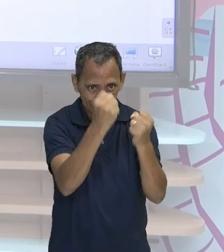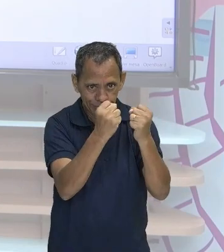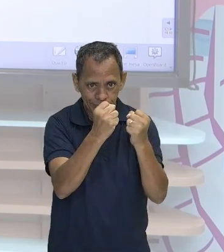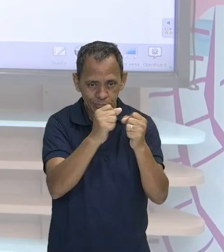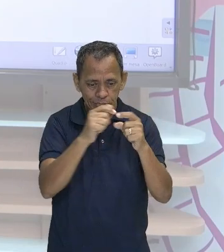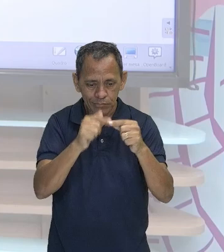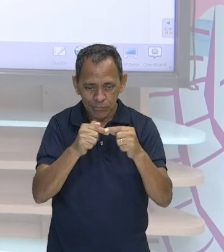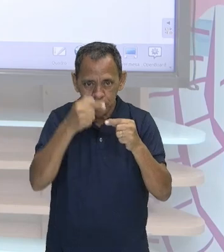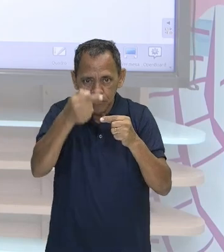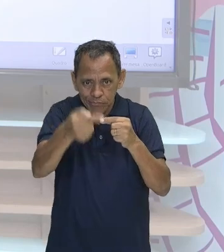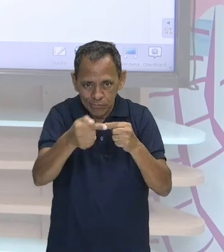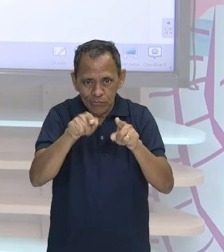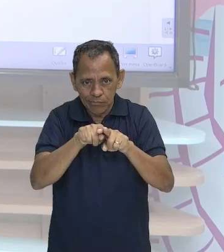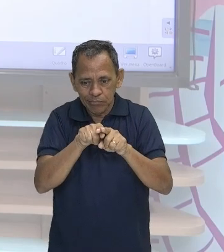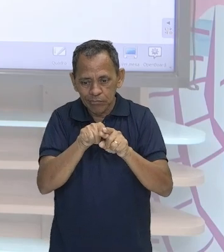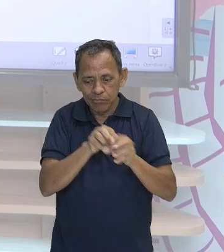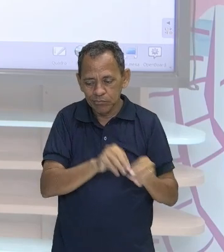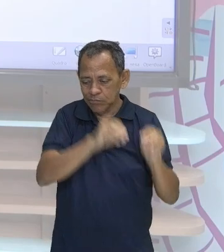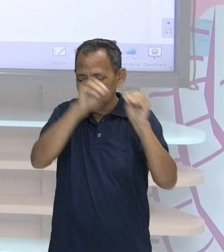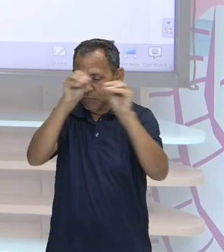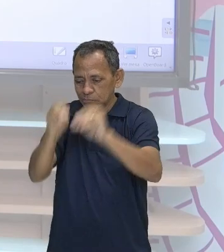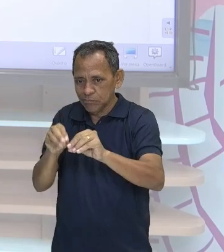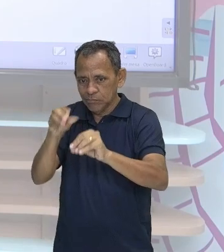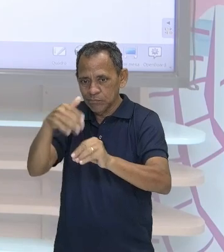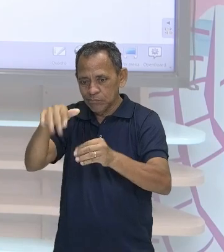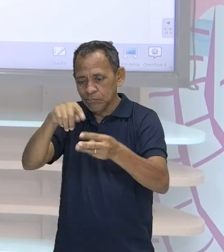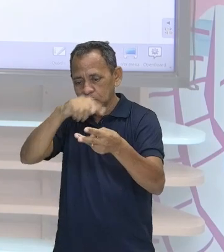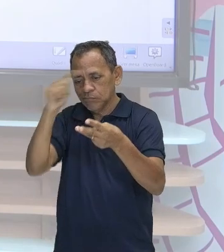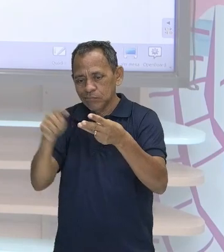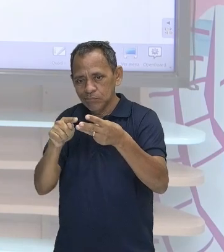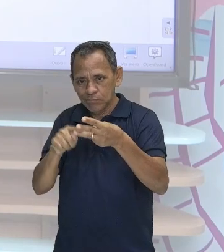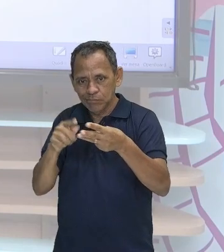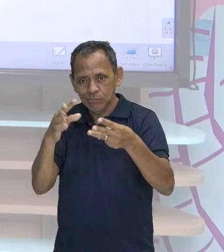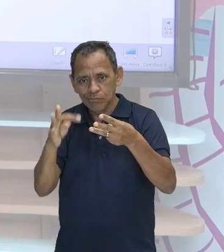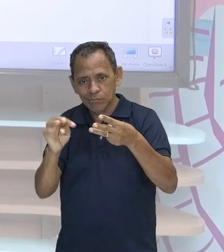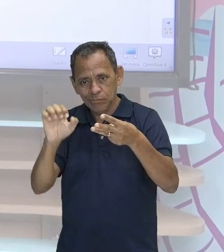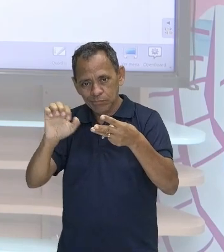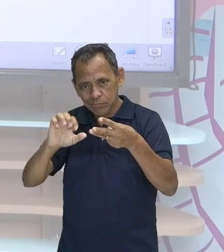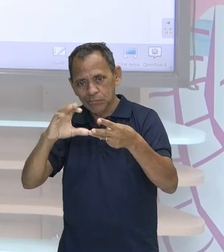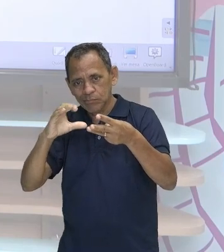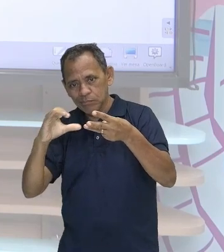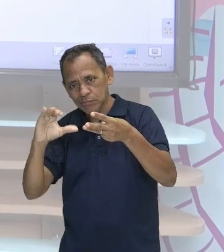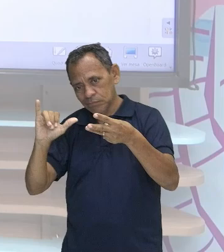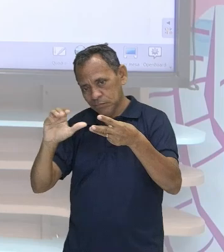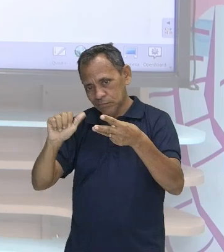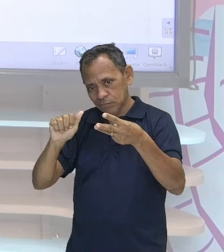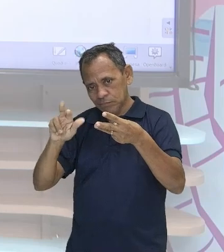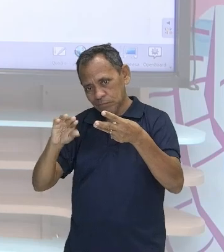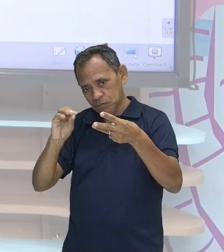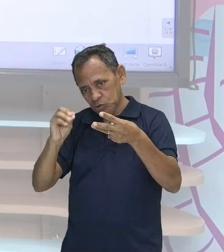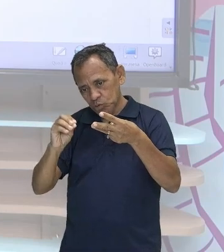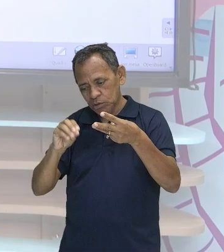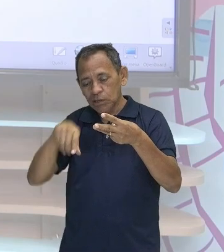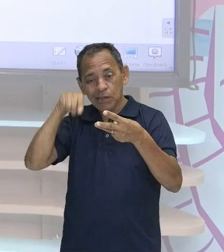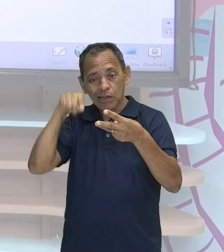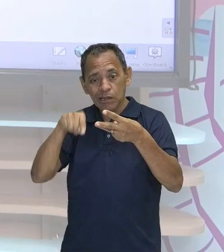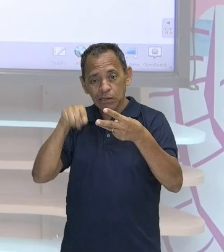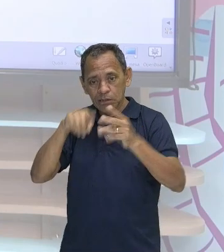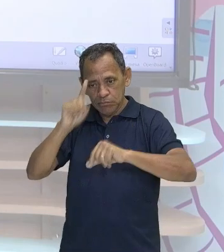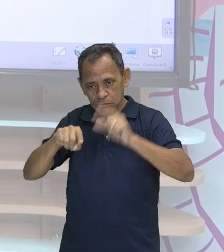vai ser encaminhada para um outro setor da economia, que é o setor terciário. E aí aquele produto final